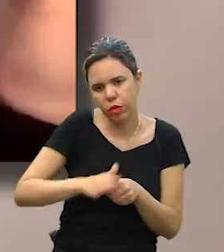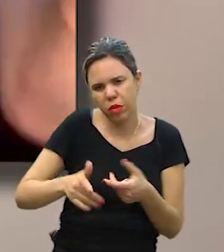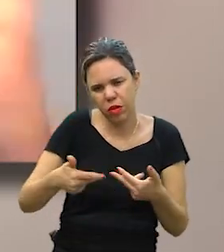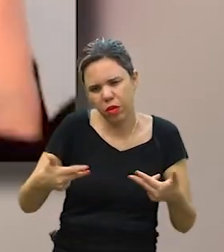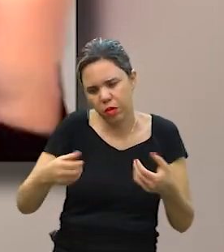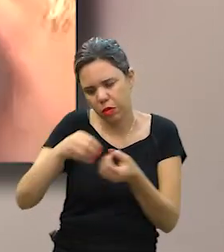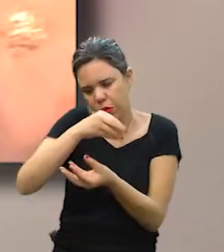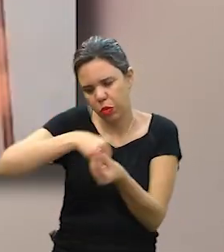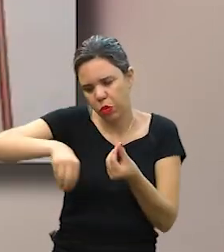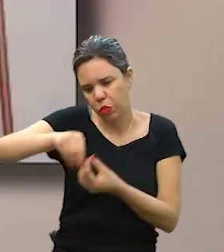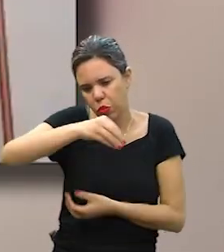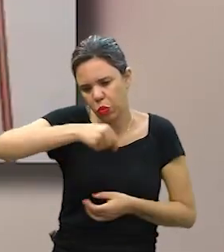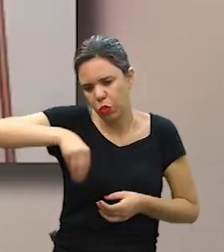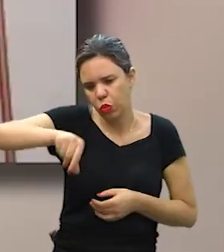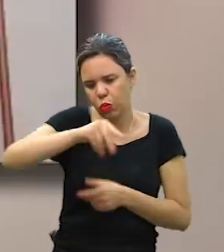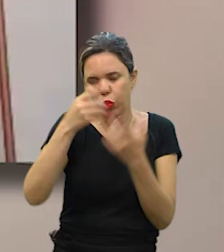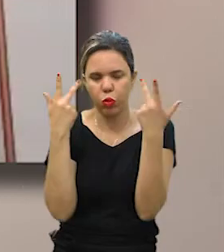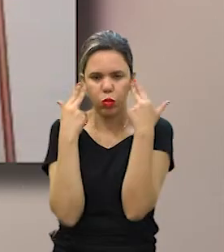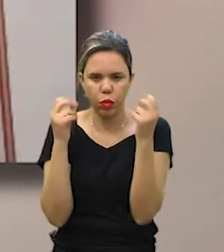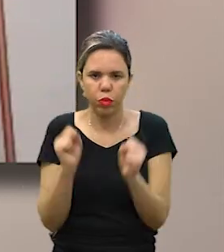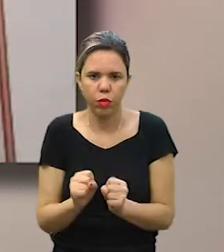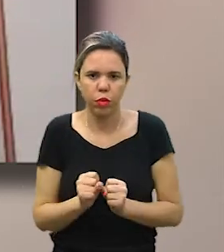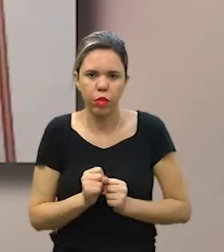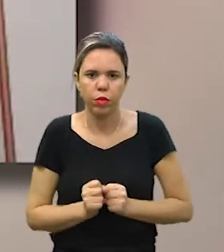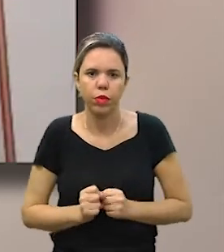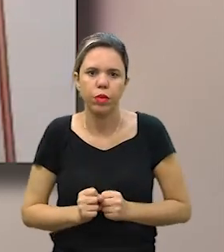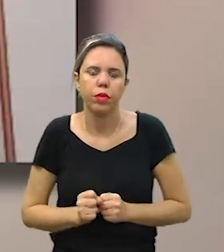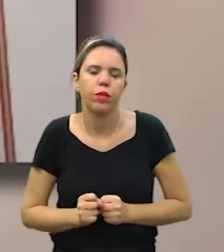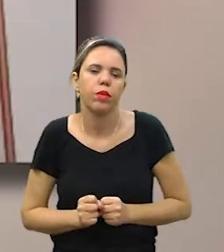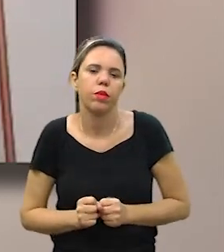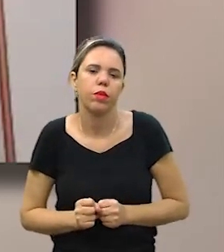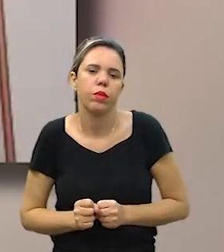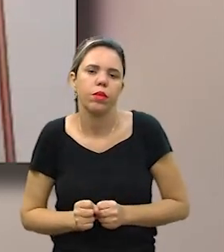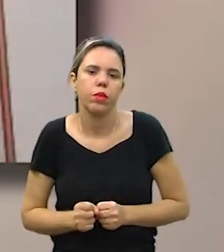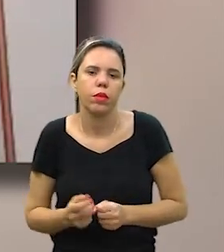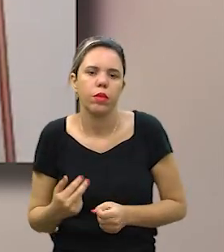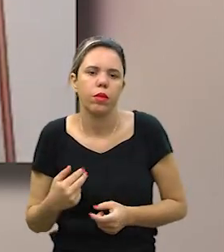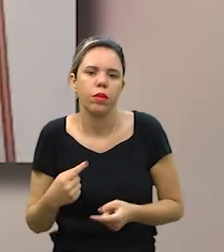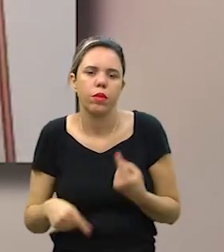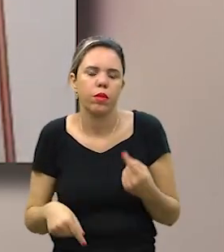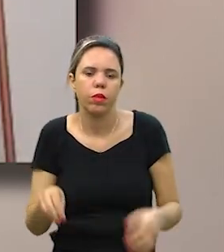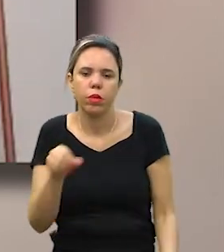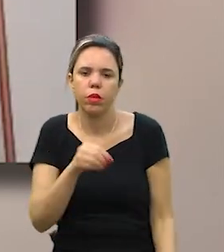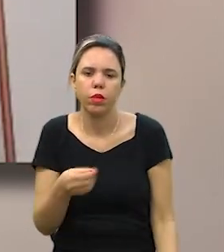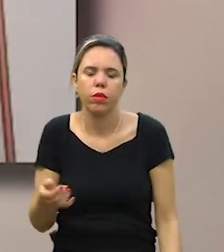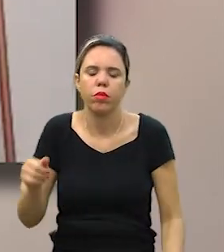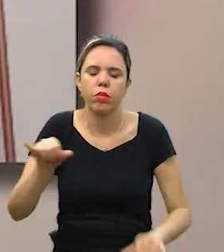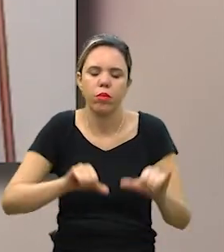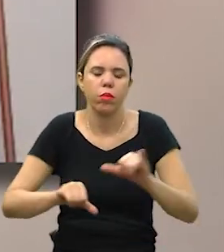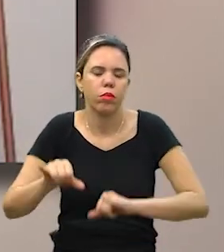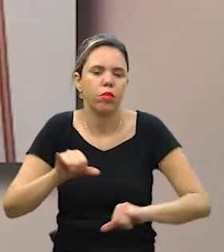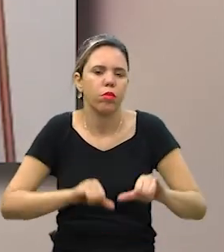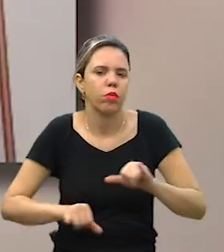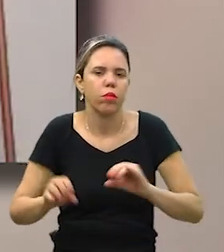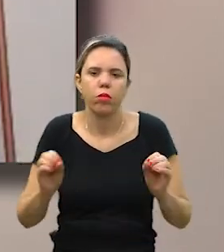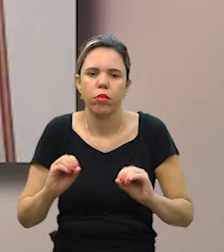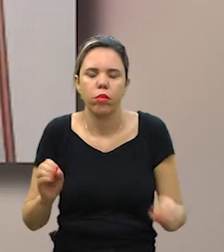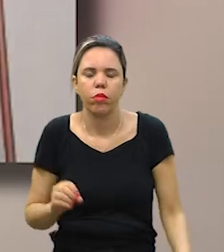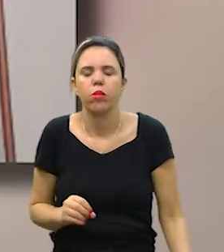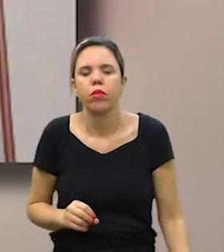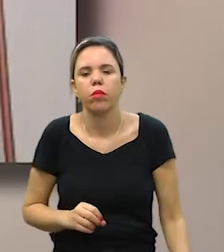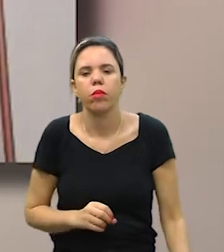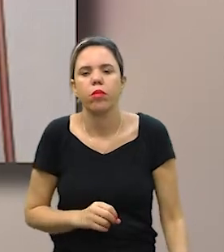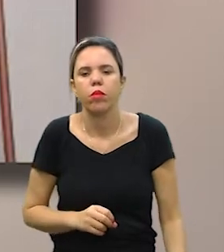manjericão, tomilho, orégano, tudo que é natural. Não deve usar condimentos, nada